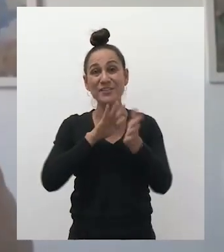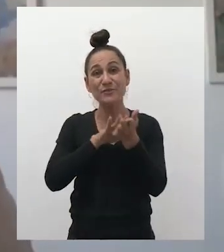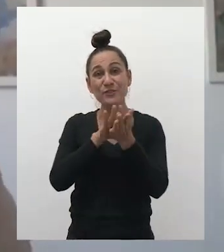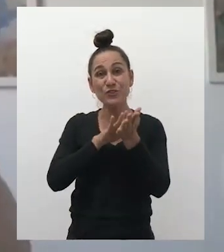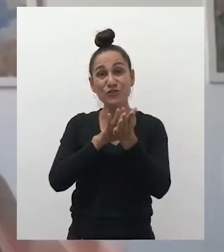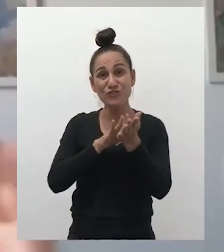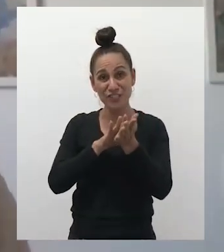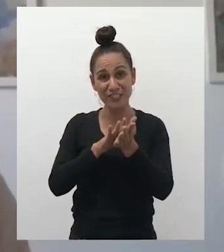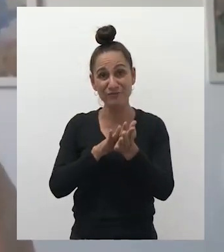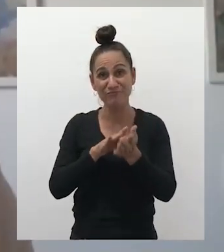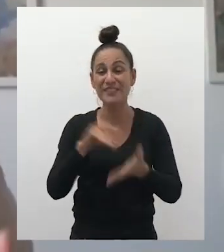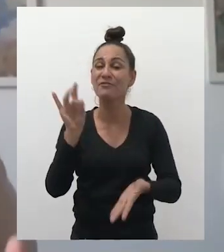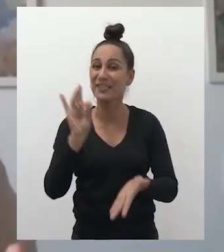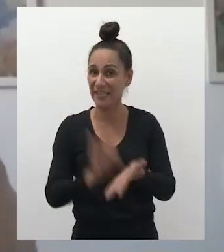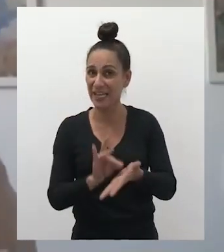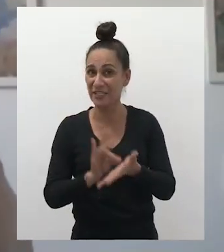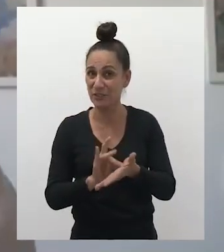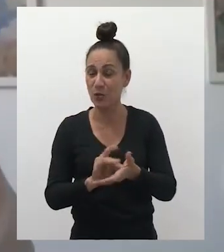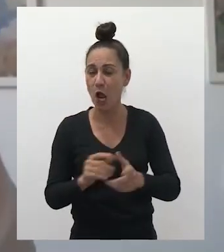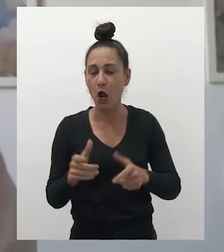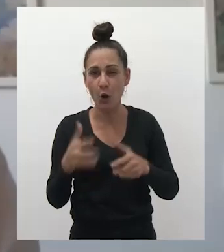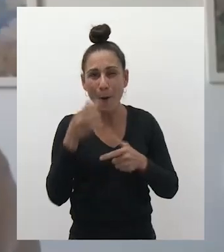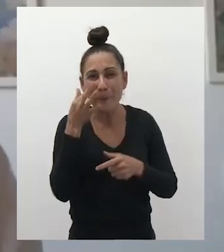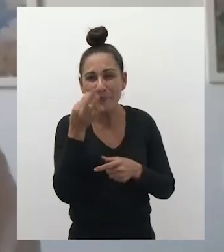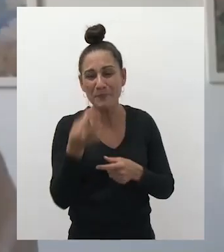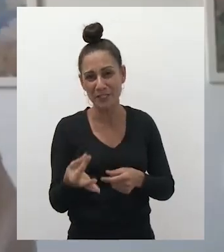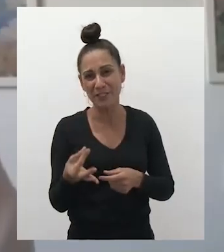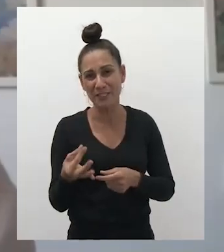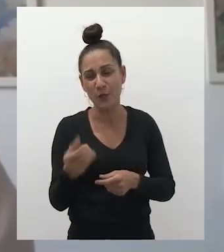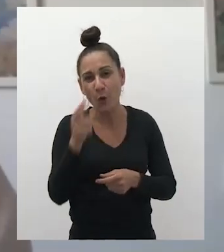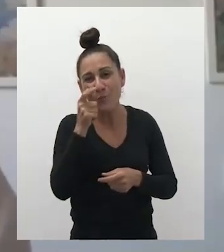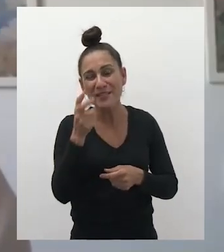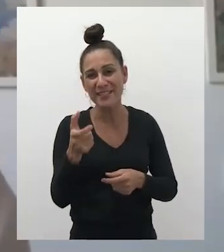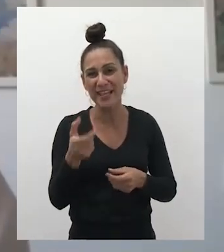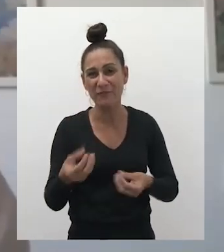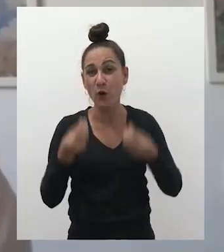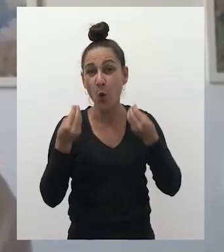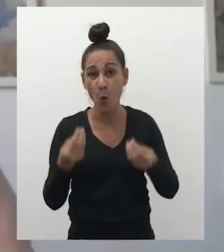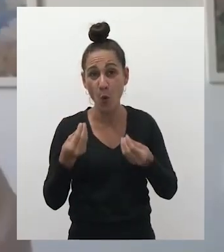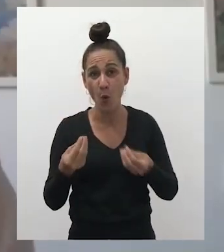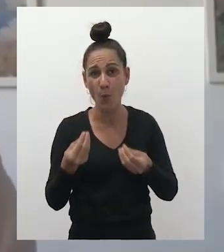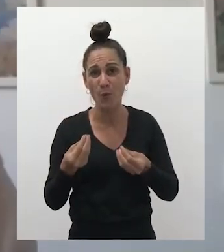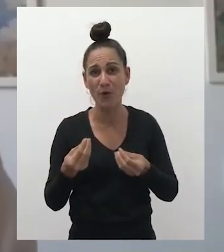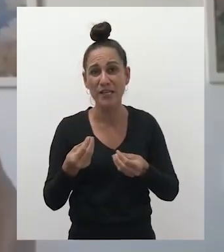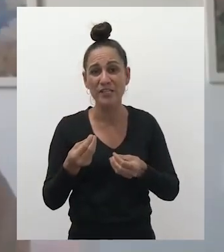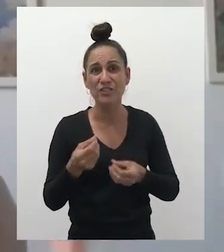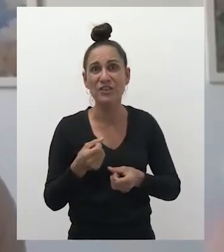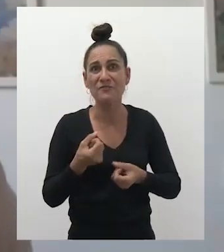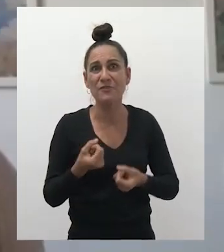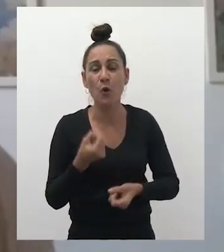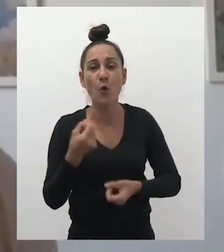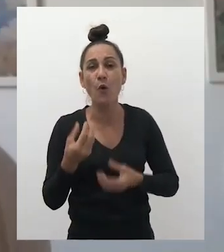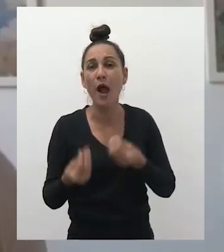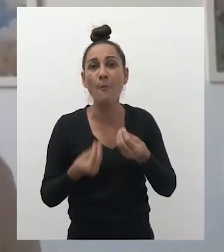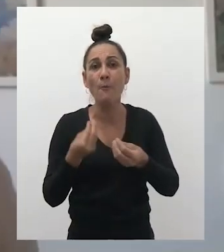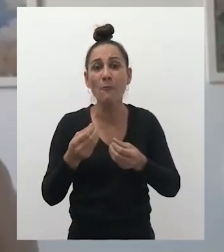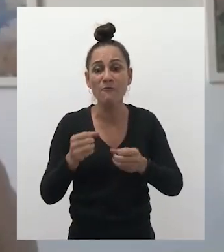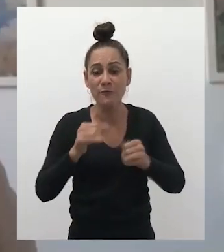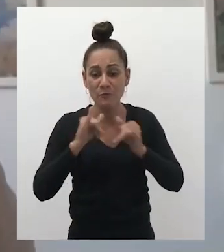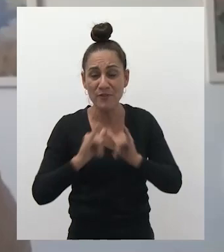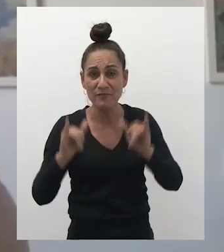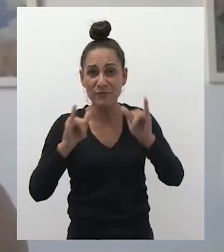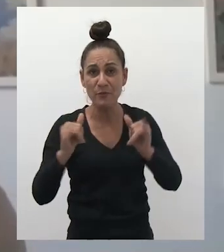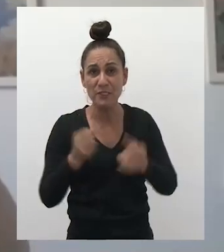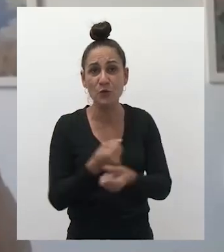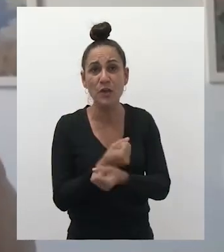Isso existe. Então, olha o nível que a gente chega aí de possibilidade de subinformação,